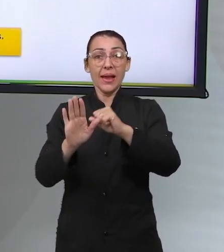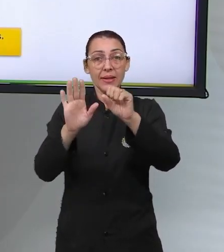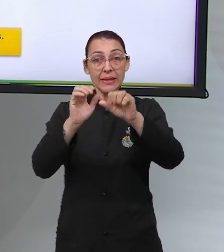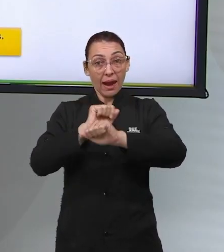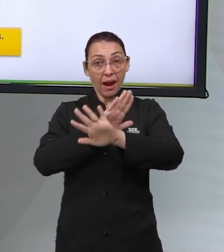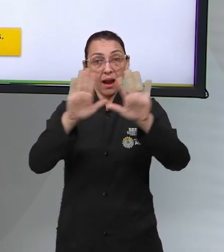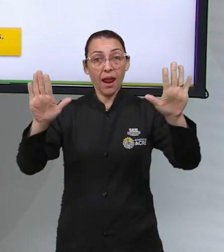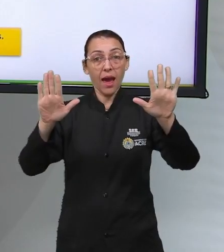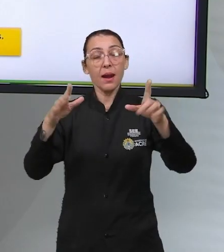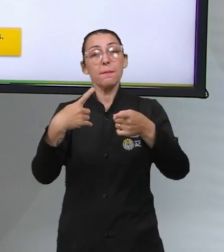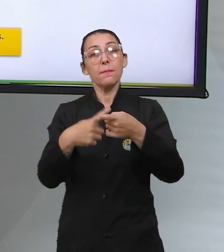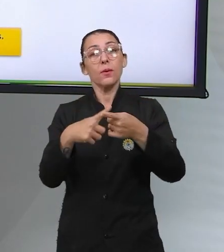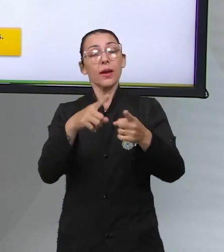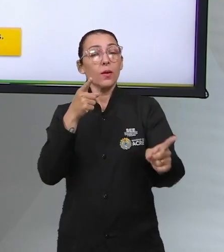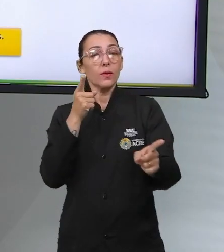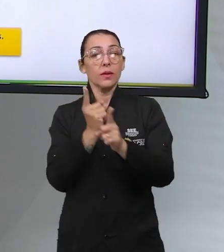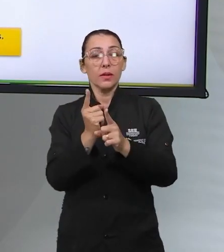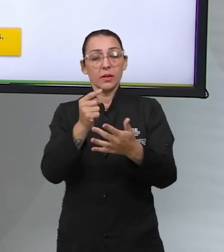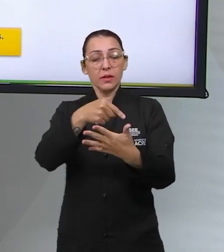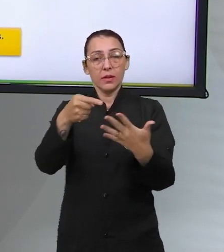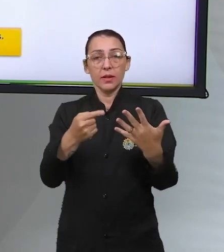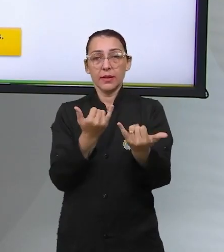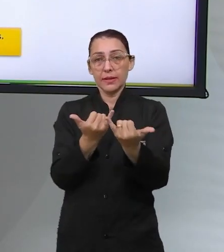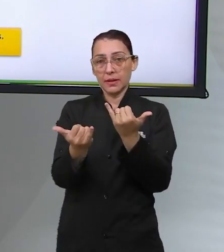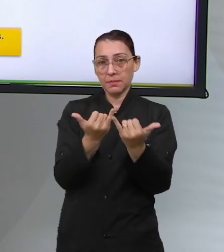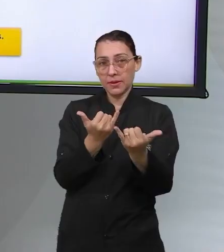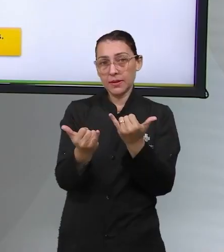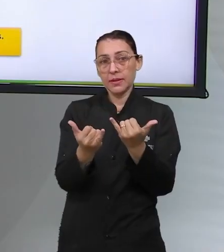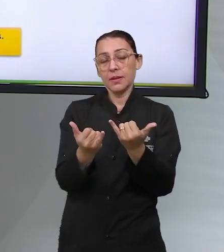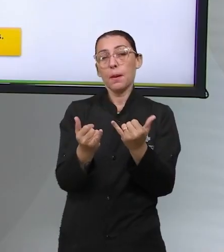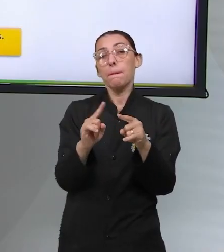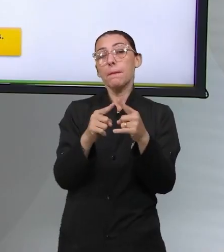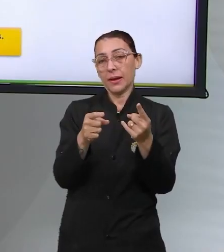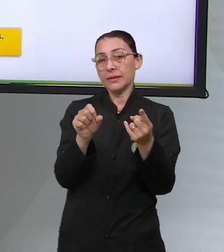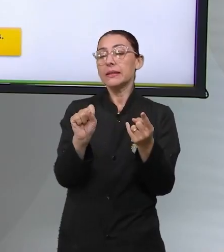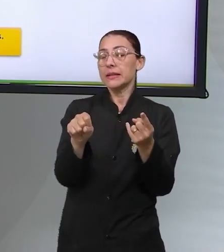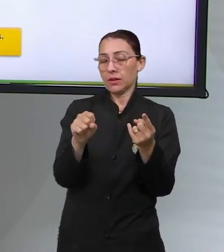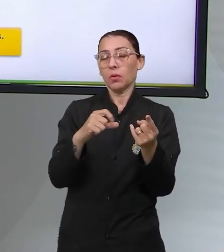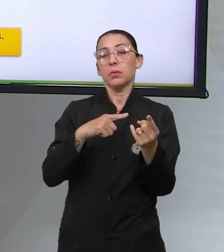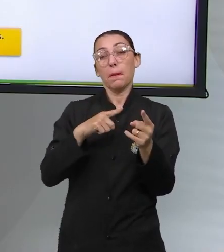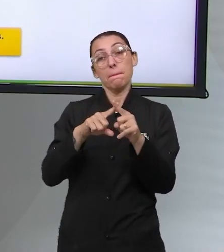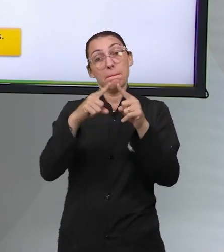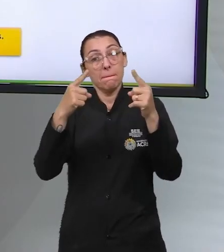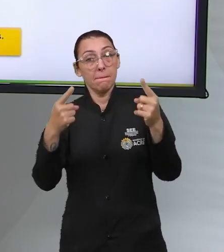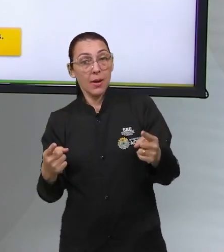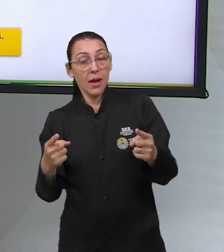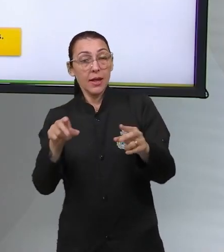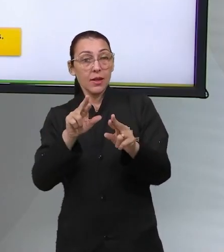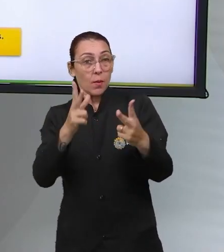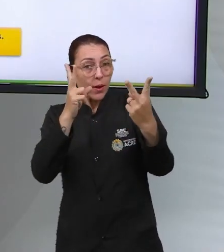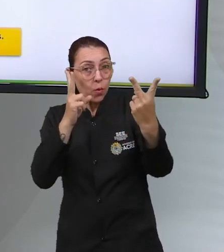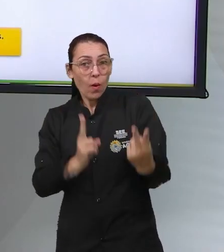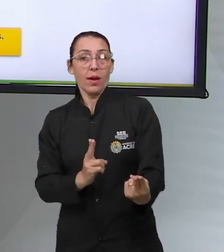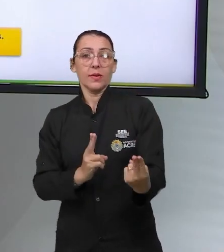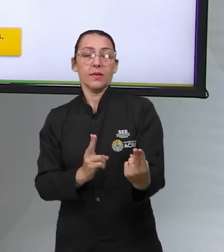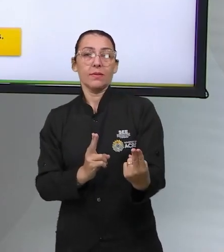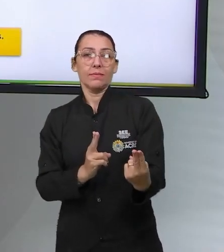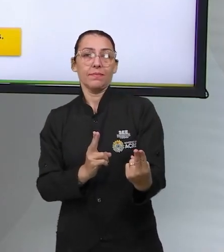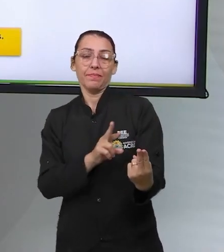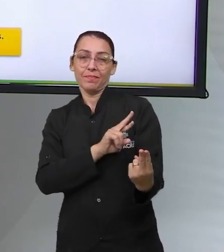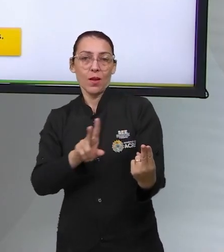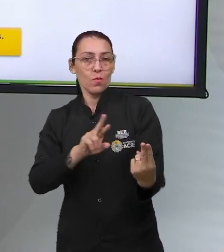claro, podemos encontrar elementos semelhantes, sem sombra de dúvidas, mas eles não serão